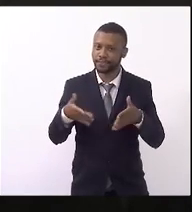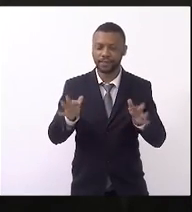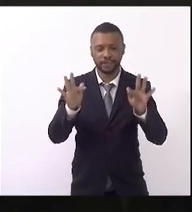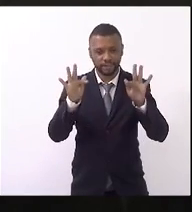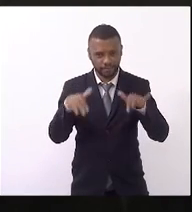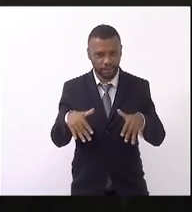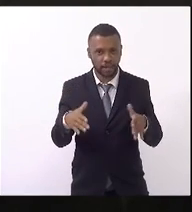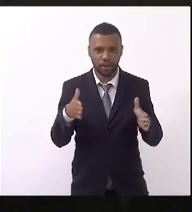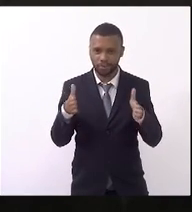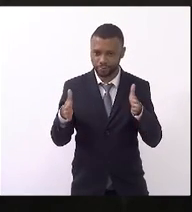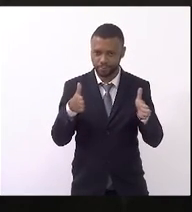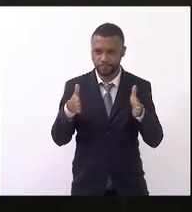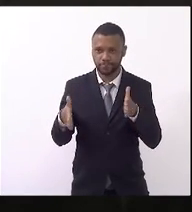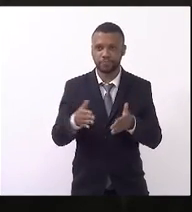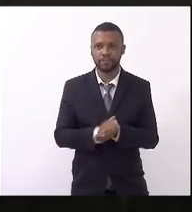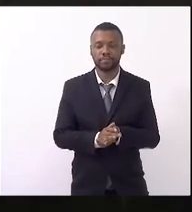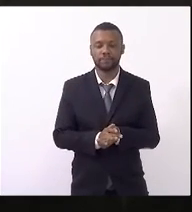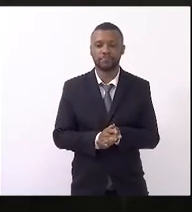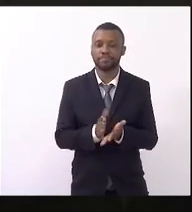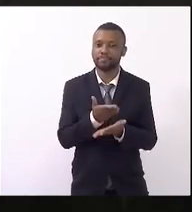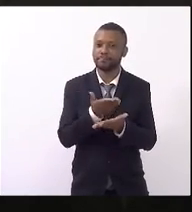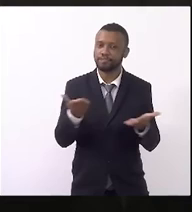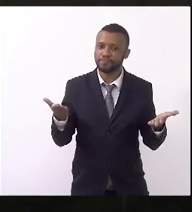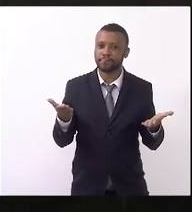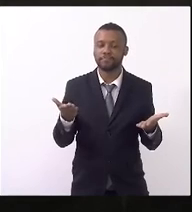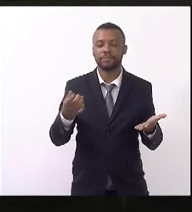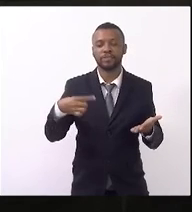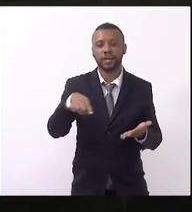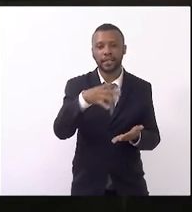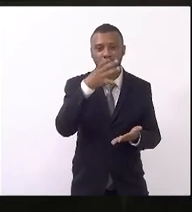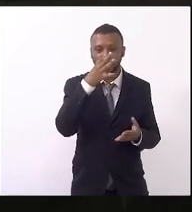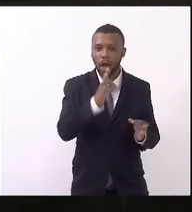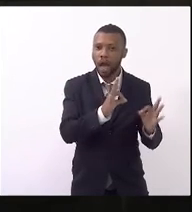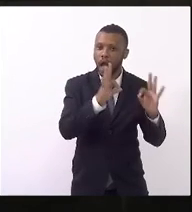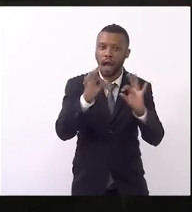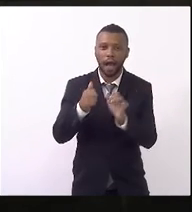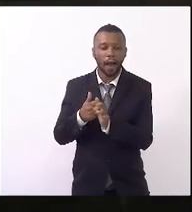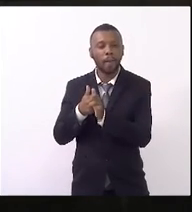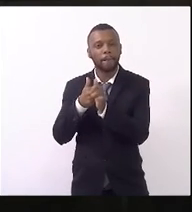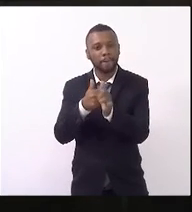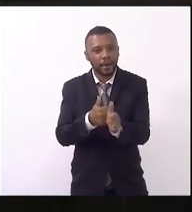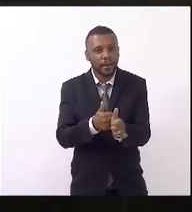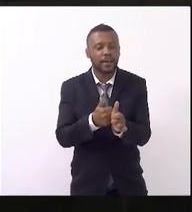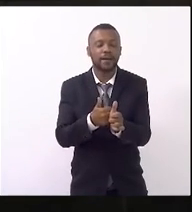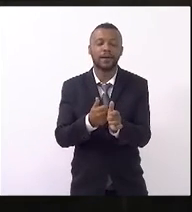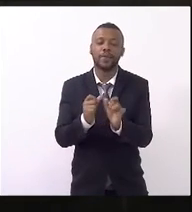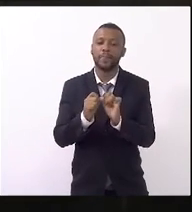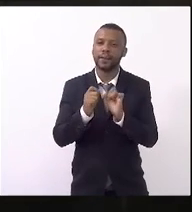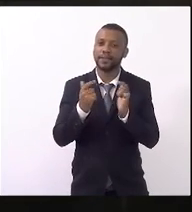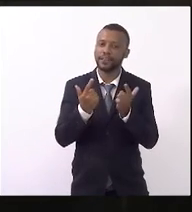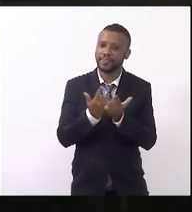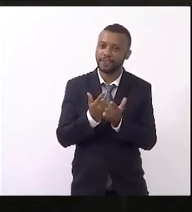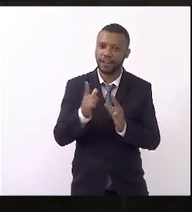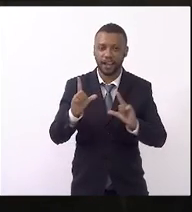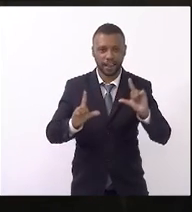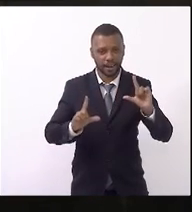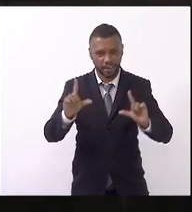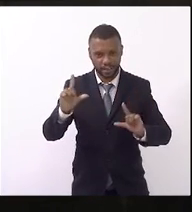final, cidadãos e cidadãs que nos acompanham pela TV Alerge e que nos